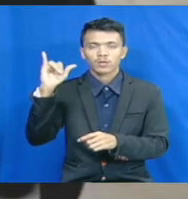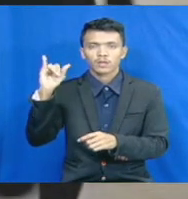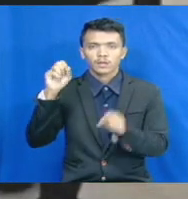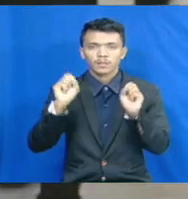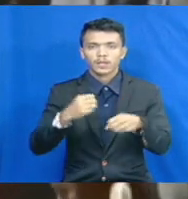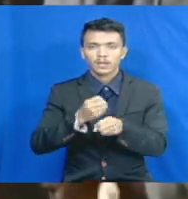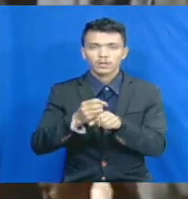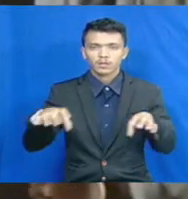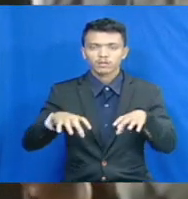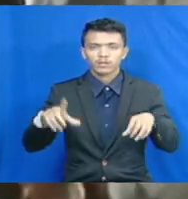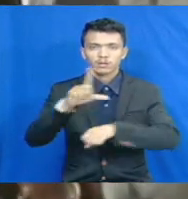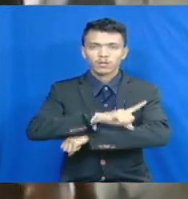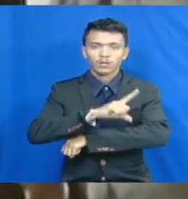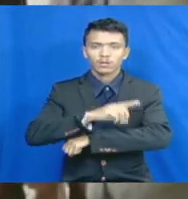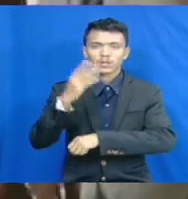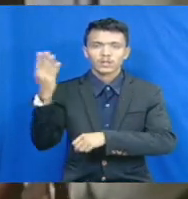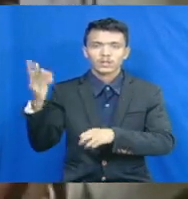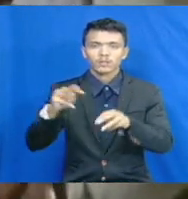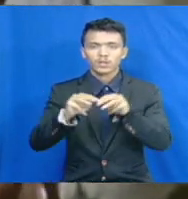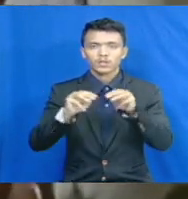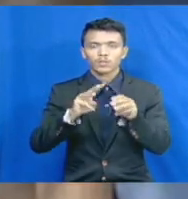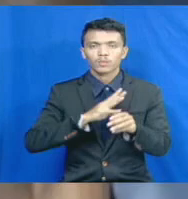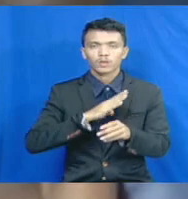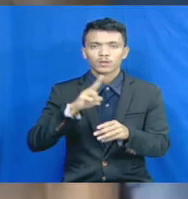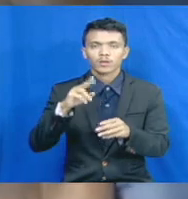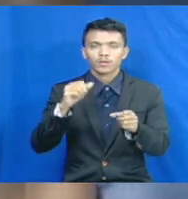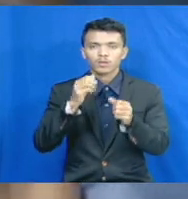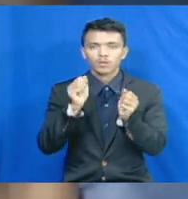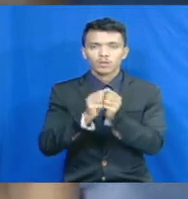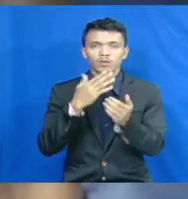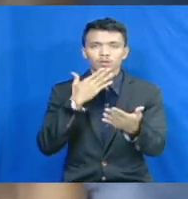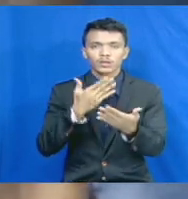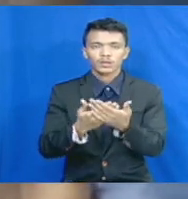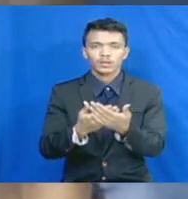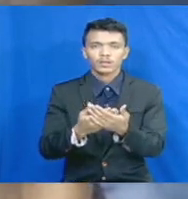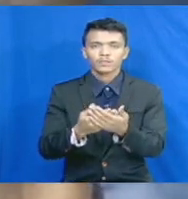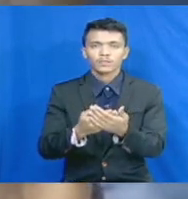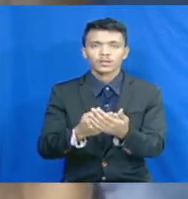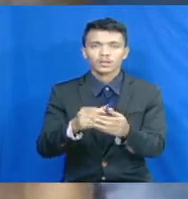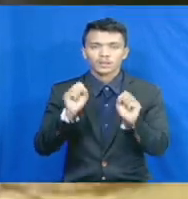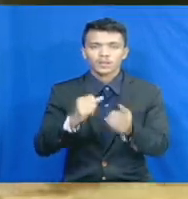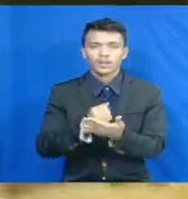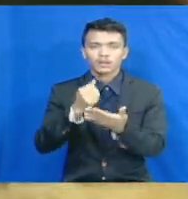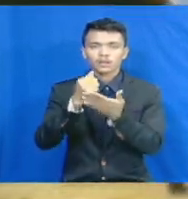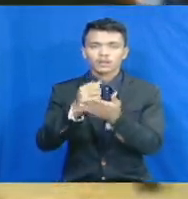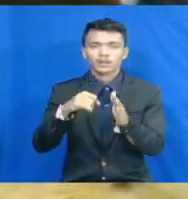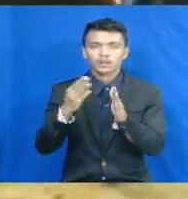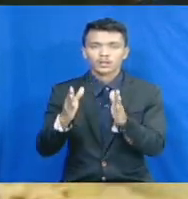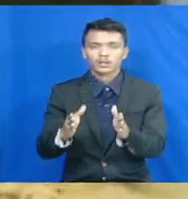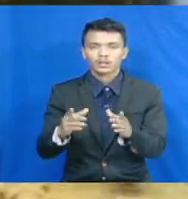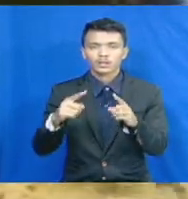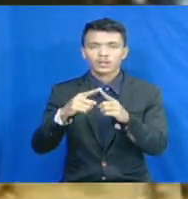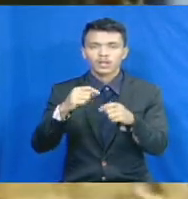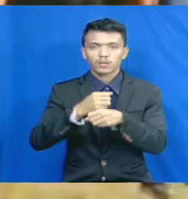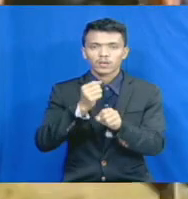Niniaknar, Loron Loron, e município Baucau Rodiek, no iha condição mínimo, facilita serviço jornalista nien ba